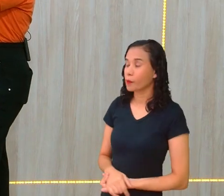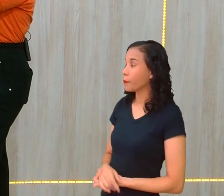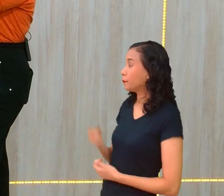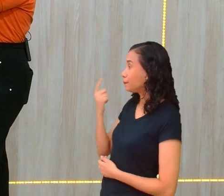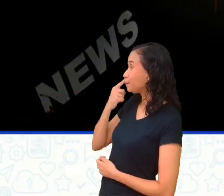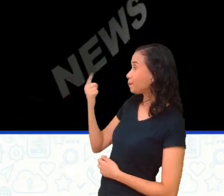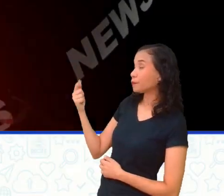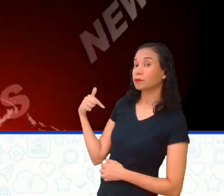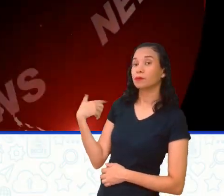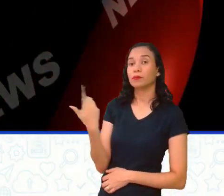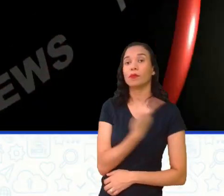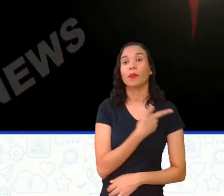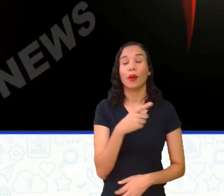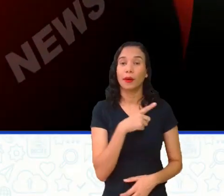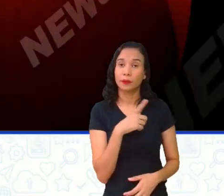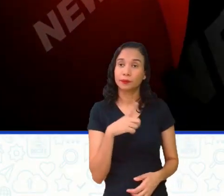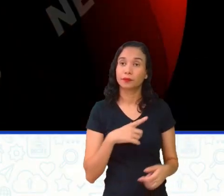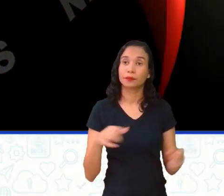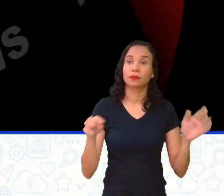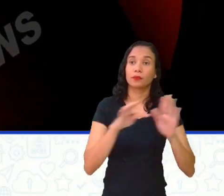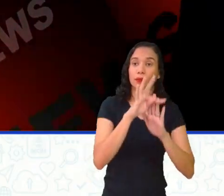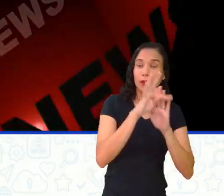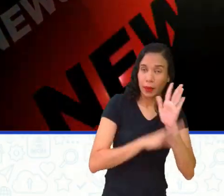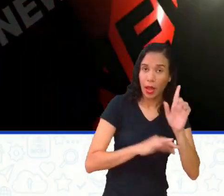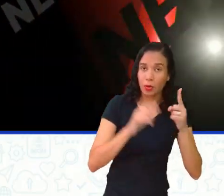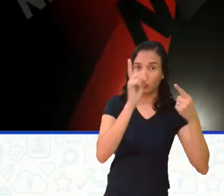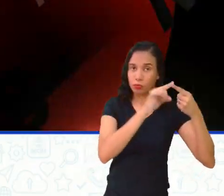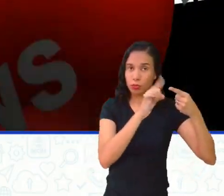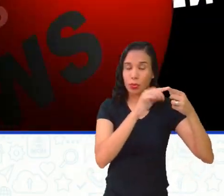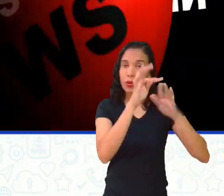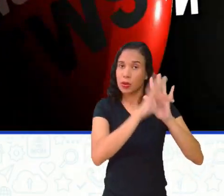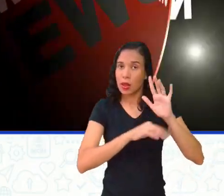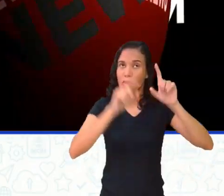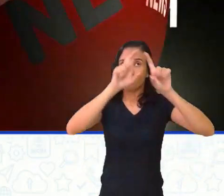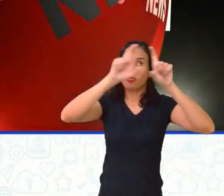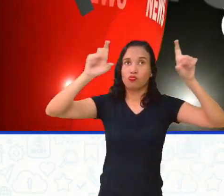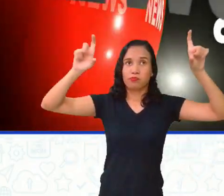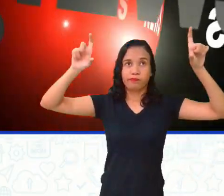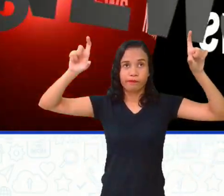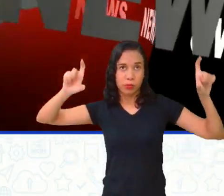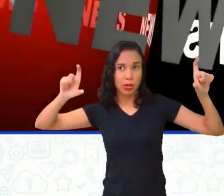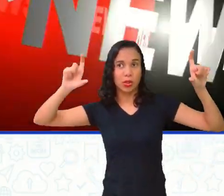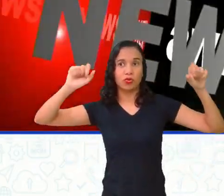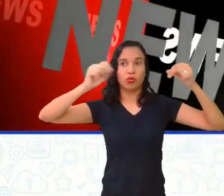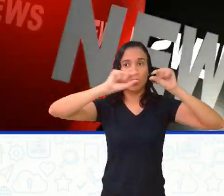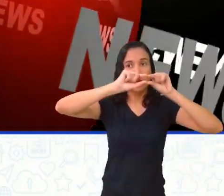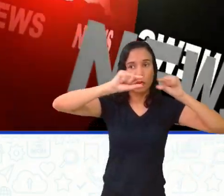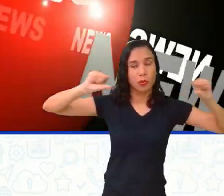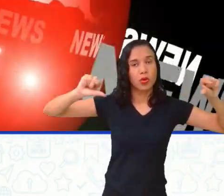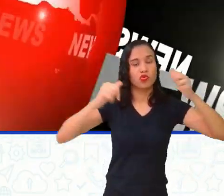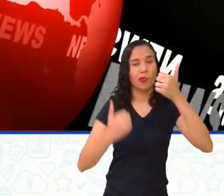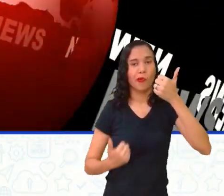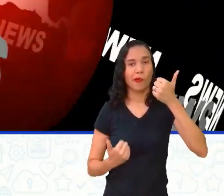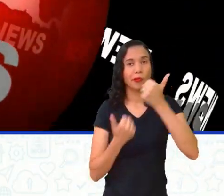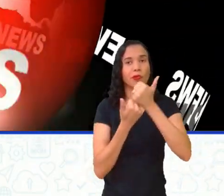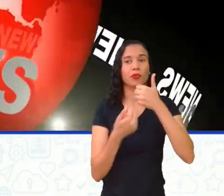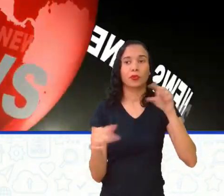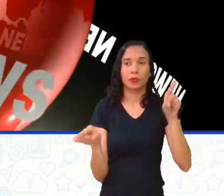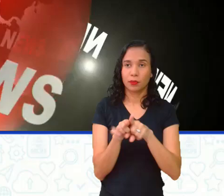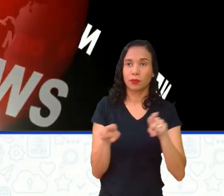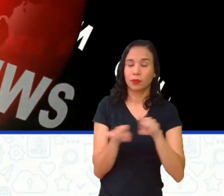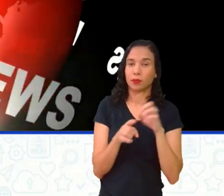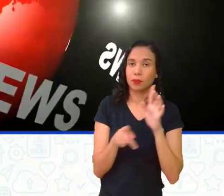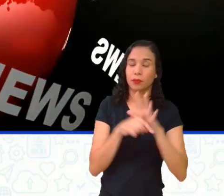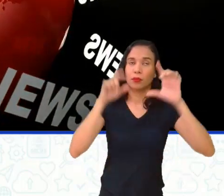A gente tem textos com títulos, e esses títulos podem ser o principal e o auxiliar, que a gente chama também